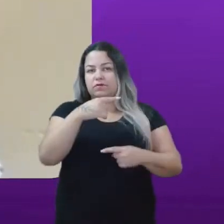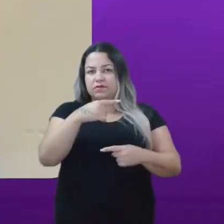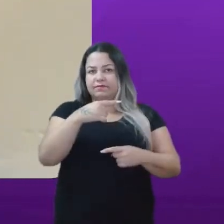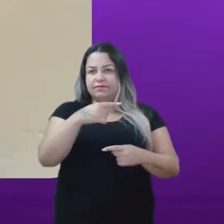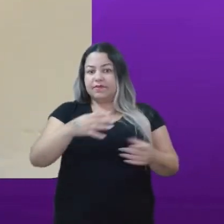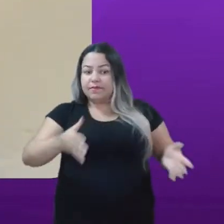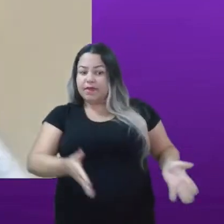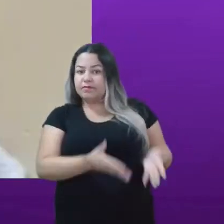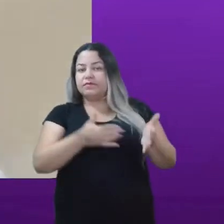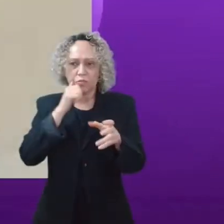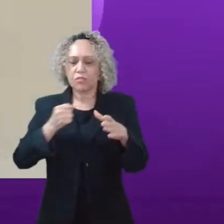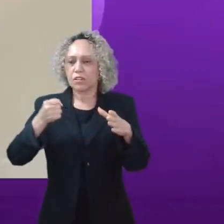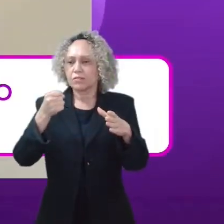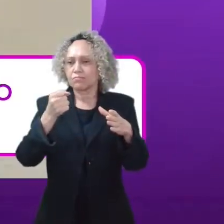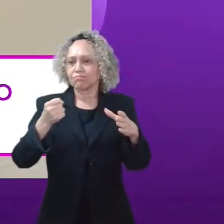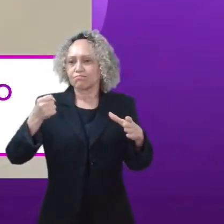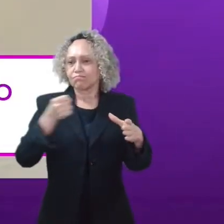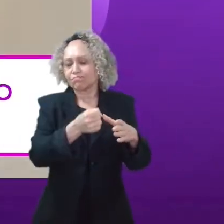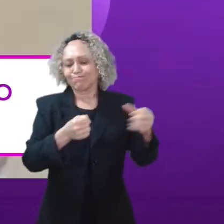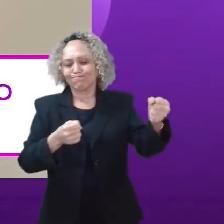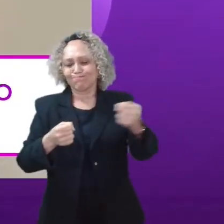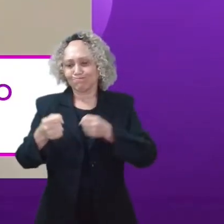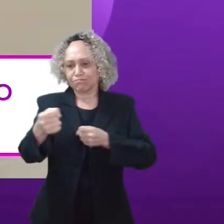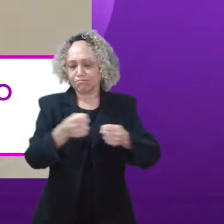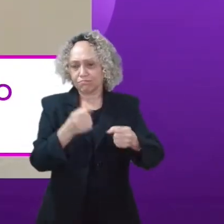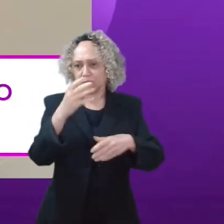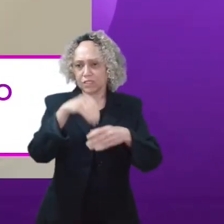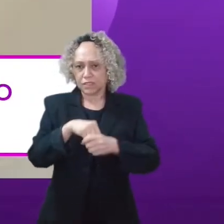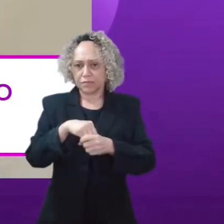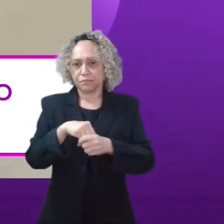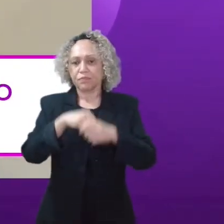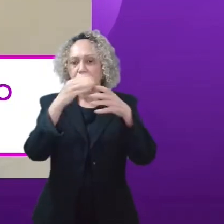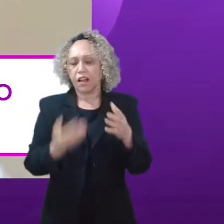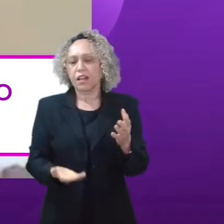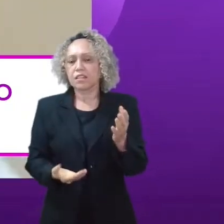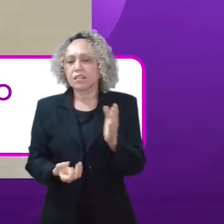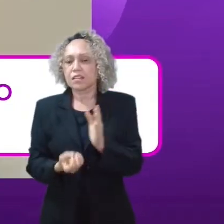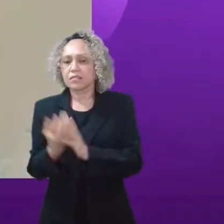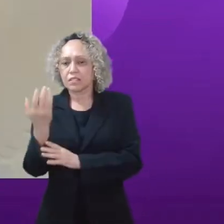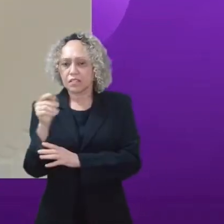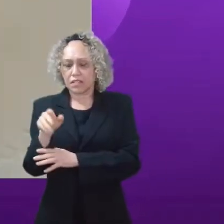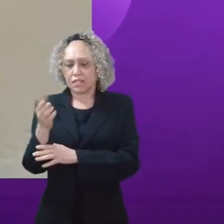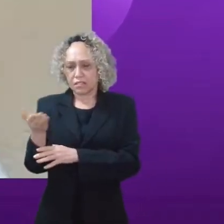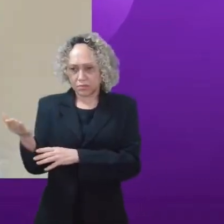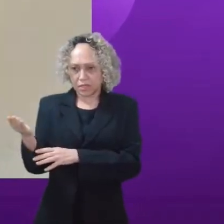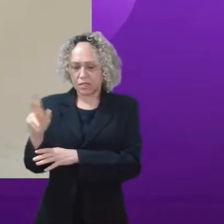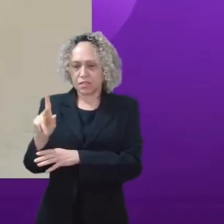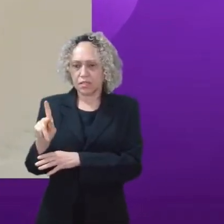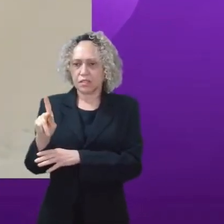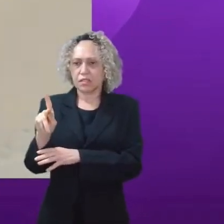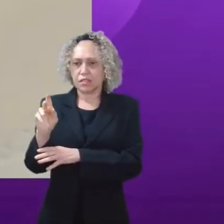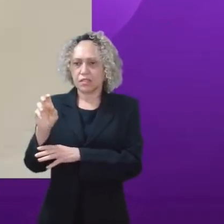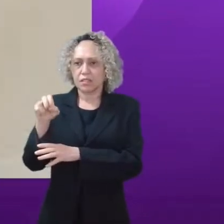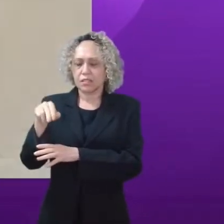reforçar essa identidade local. Aí vem a PNAB, porque a gente pode falar aqui sobre produção cultural em mulheres, que é o intuito